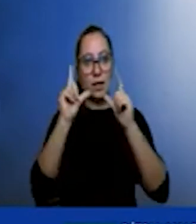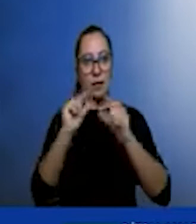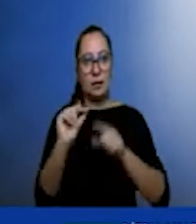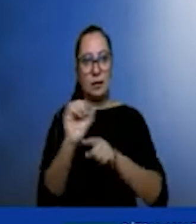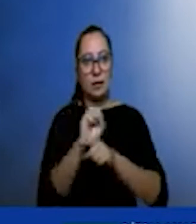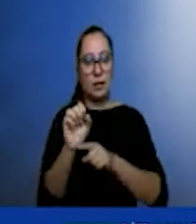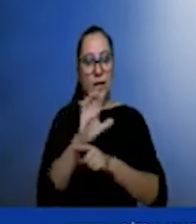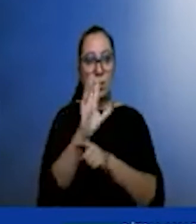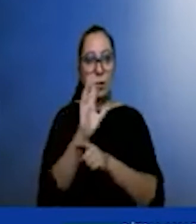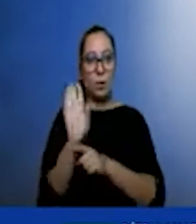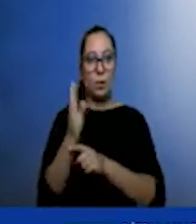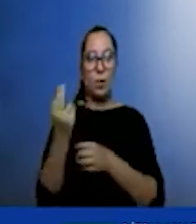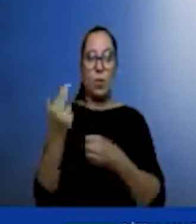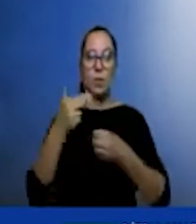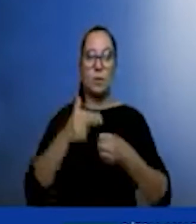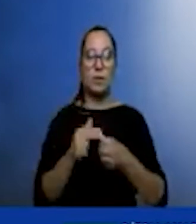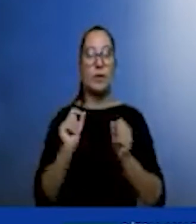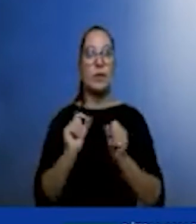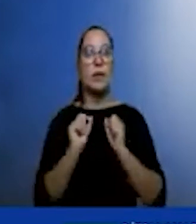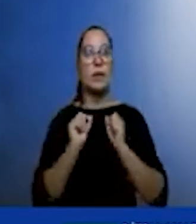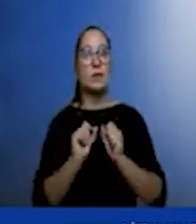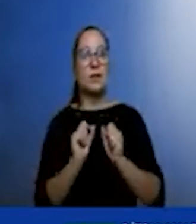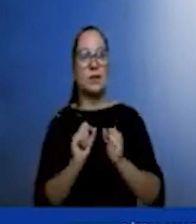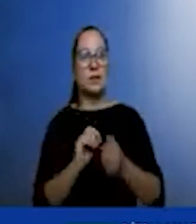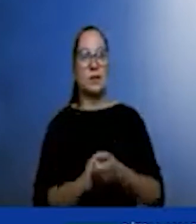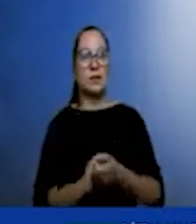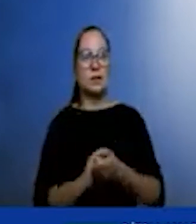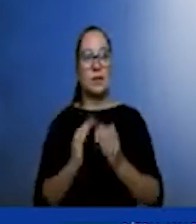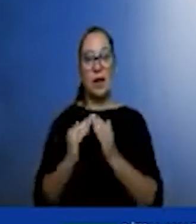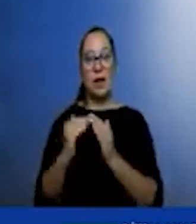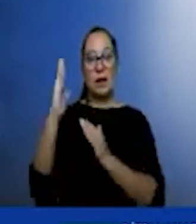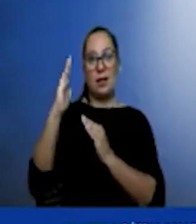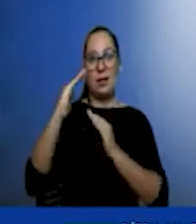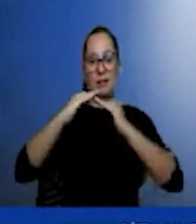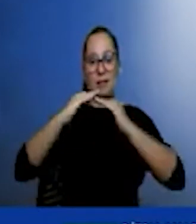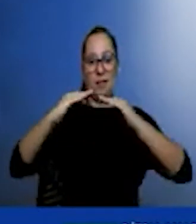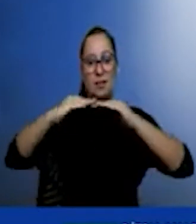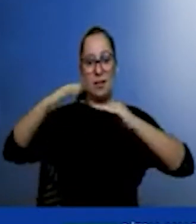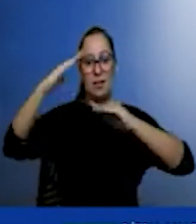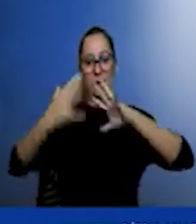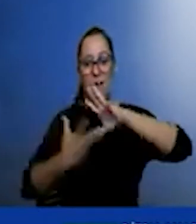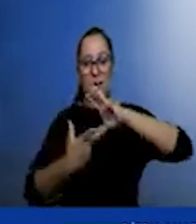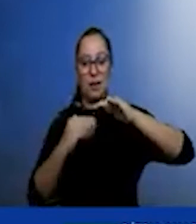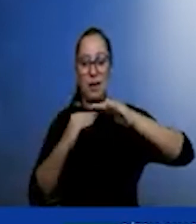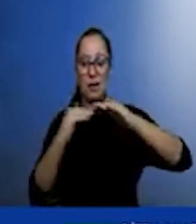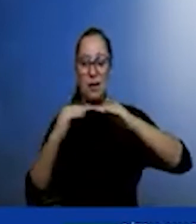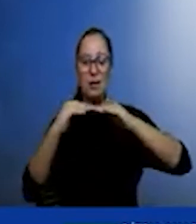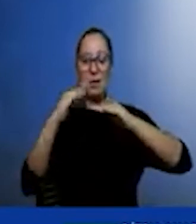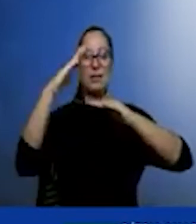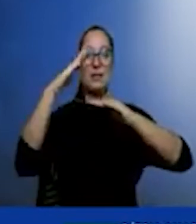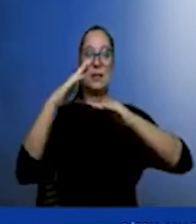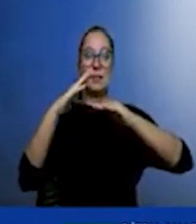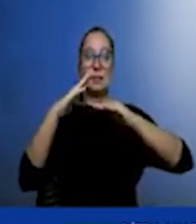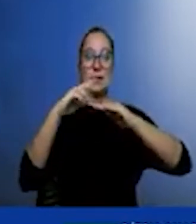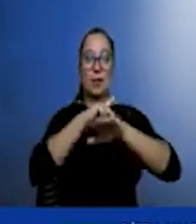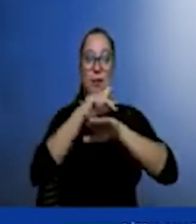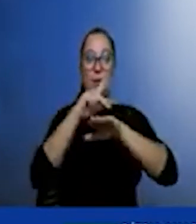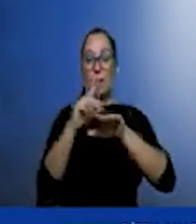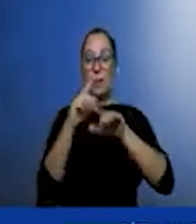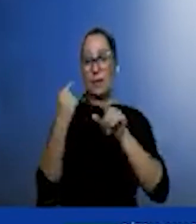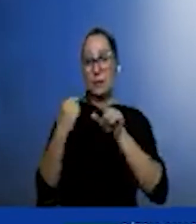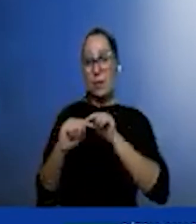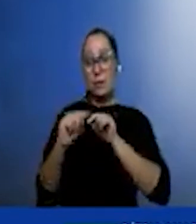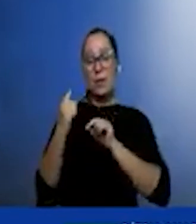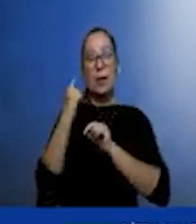biocombustíveis foi feita acima da linha do Equador, ou em países de clima temperado, que não necessariamente estão considerando